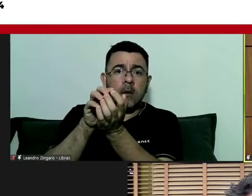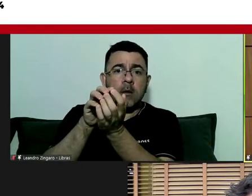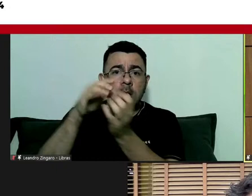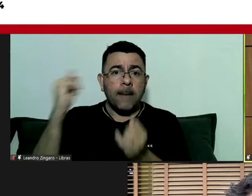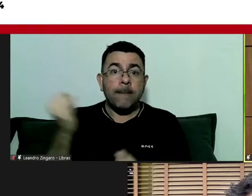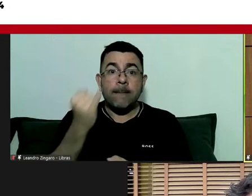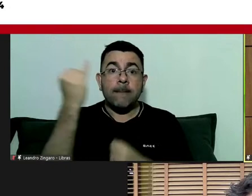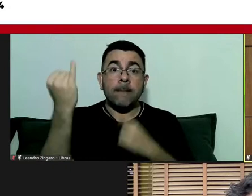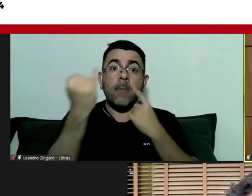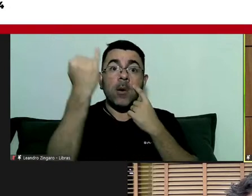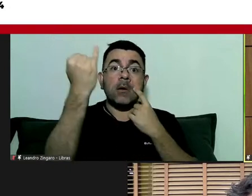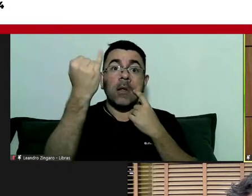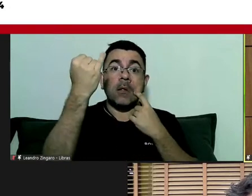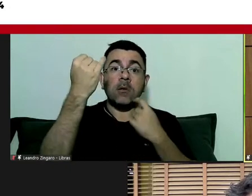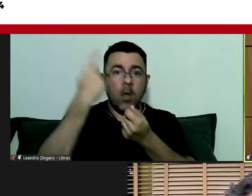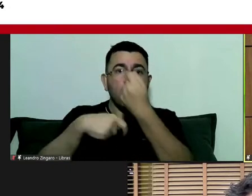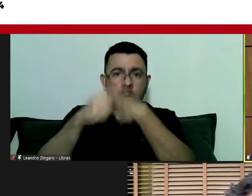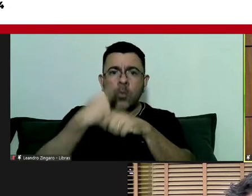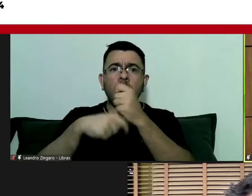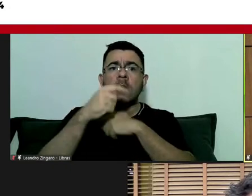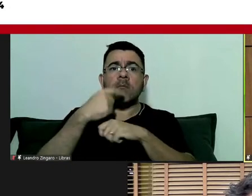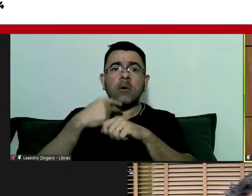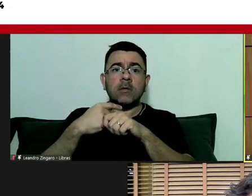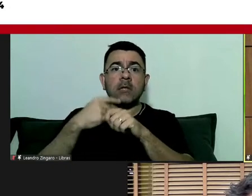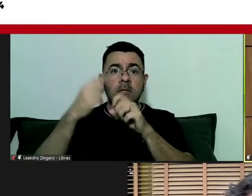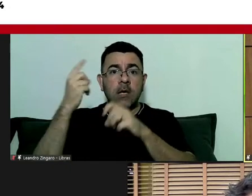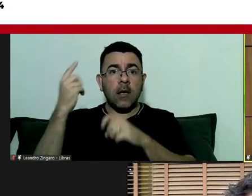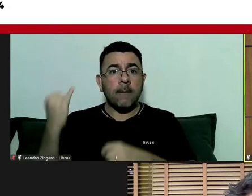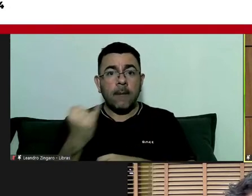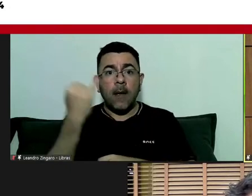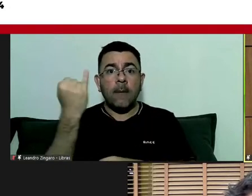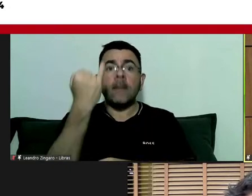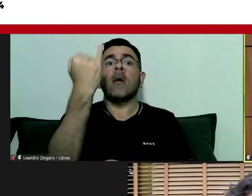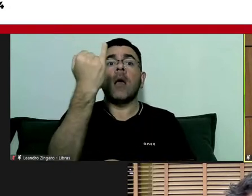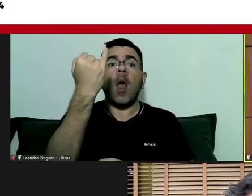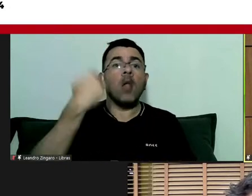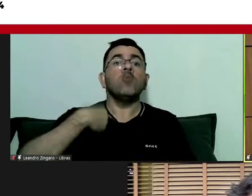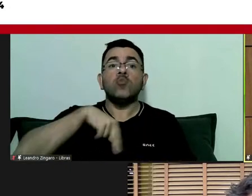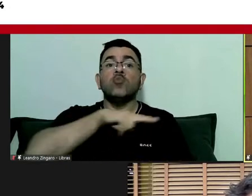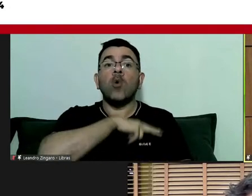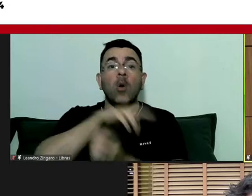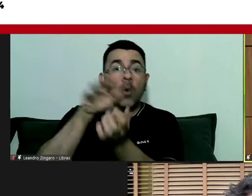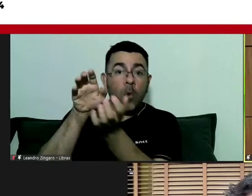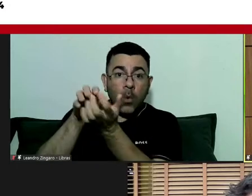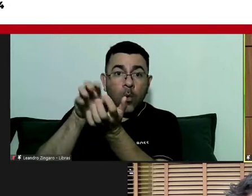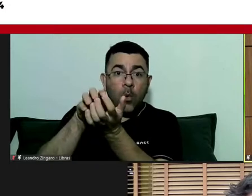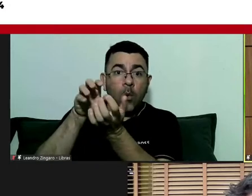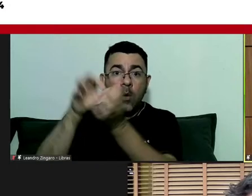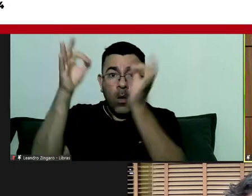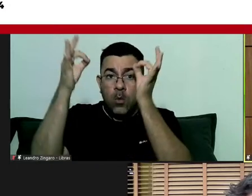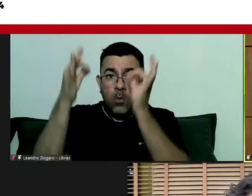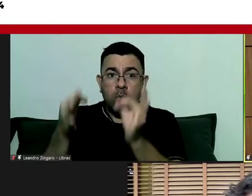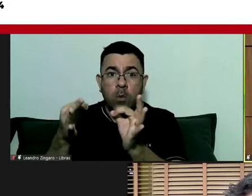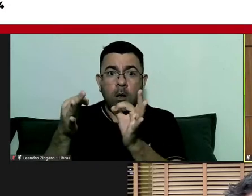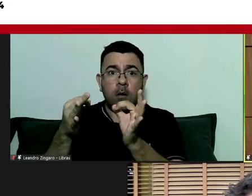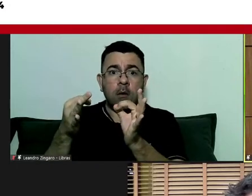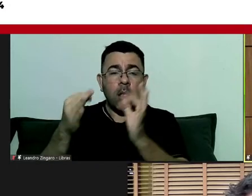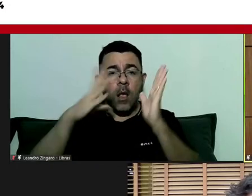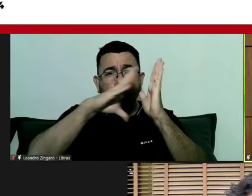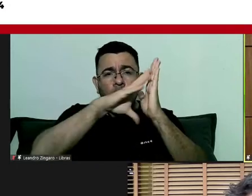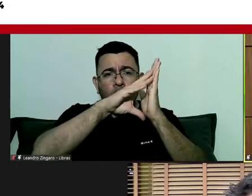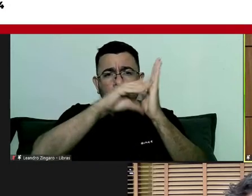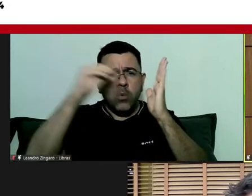socialistas de administração nós vamos ter lá um eh Recife certamente será um modelo um